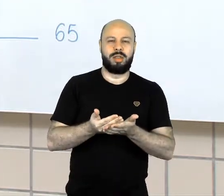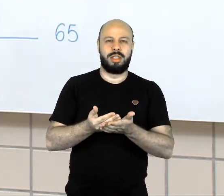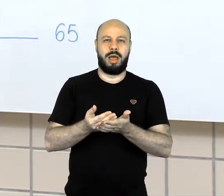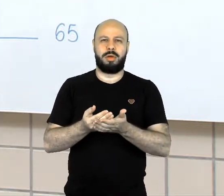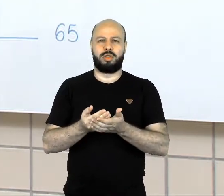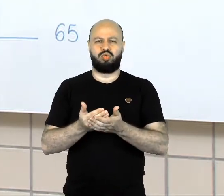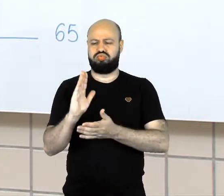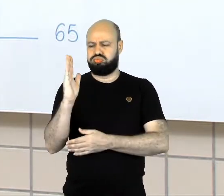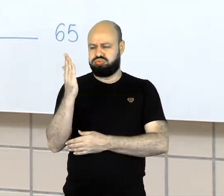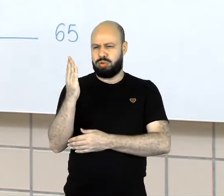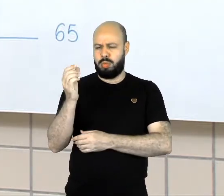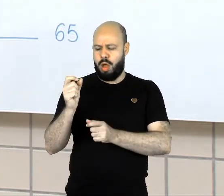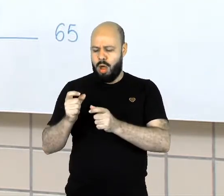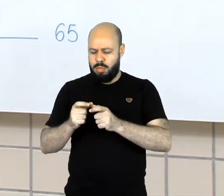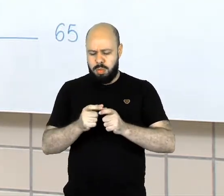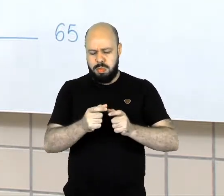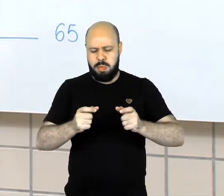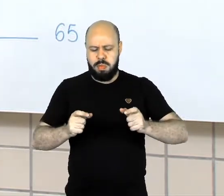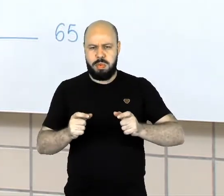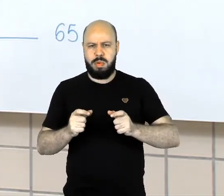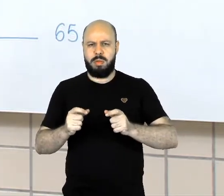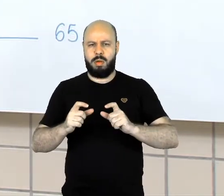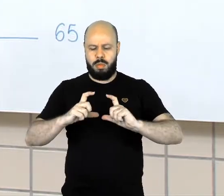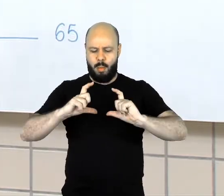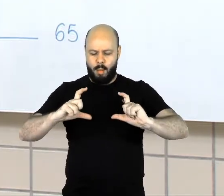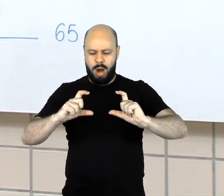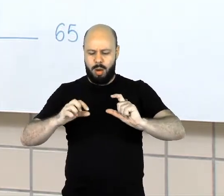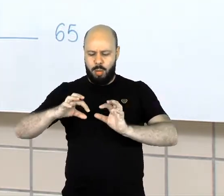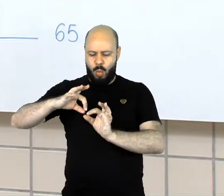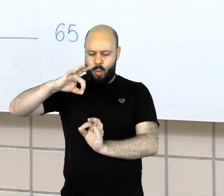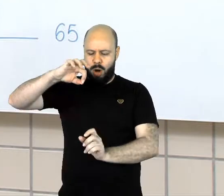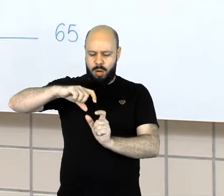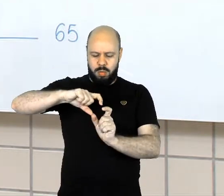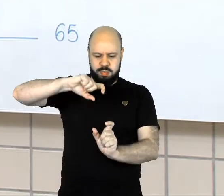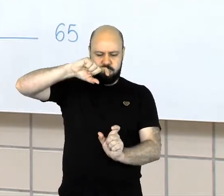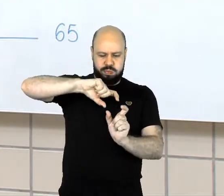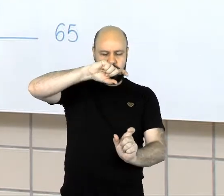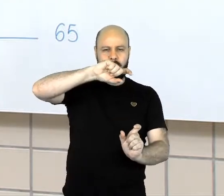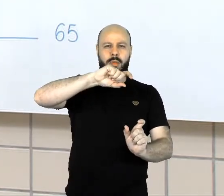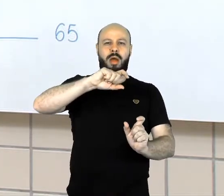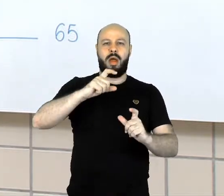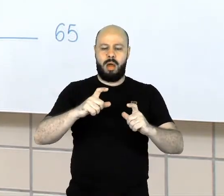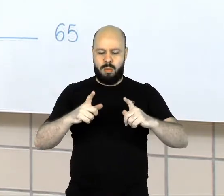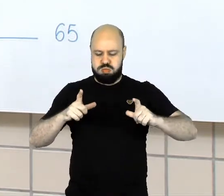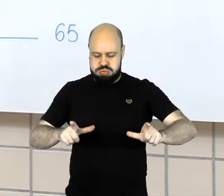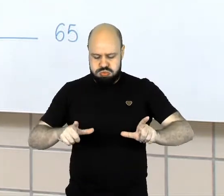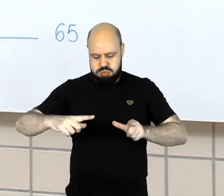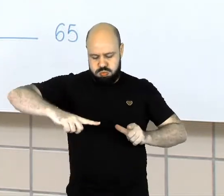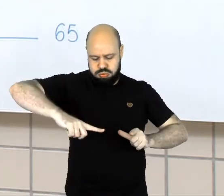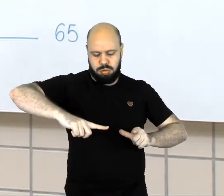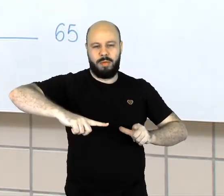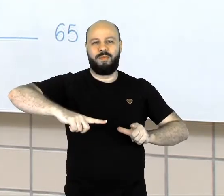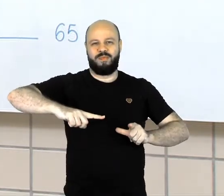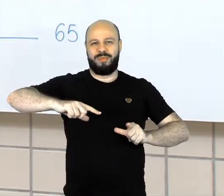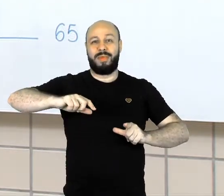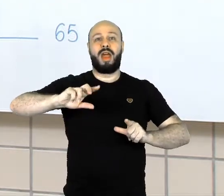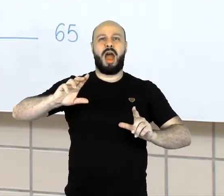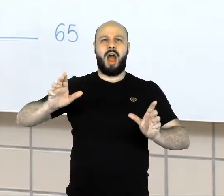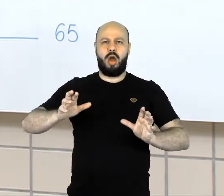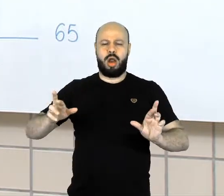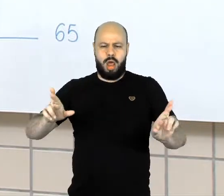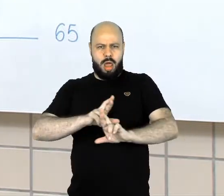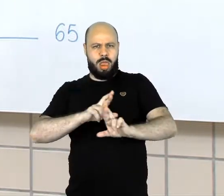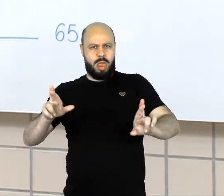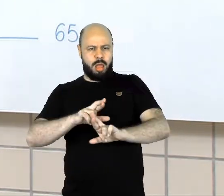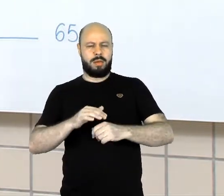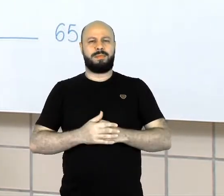madeira que tem uns cubinhos, umas placas, a barrinha, lembra? Nós vamos relacionar esse material com os números decimais.